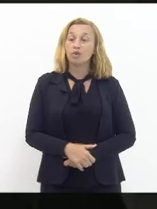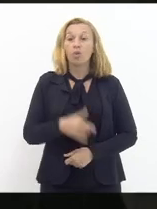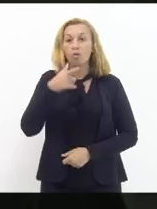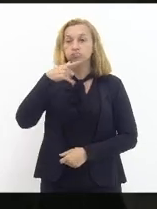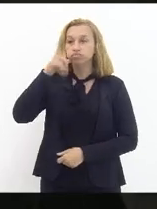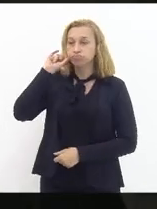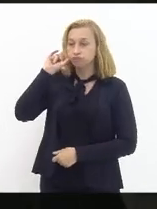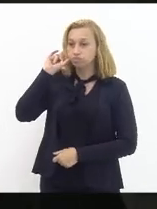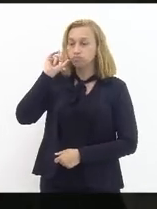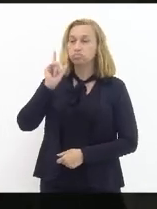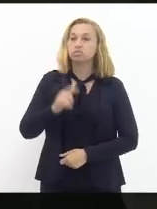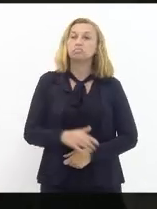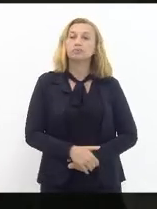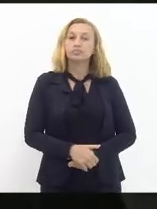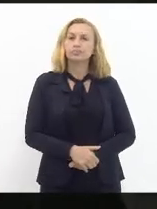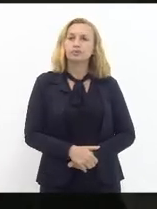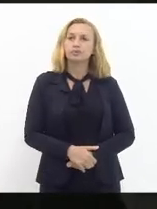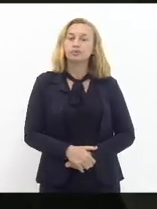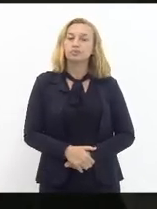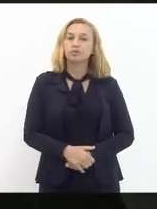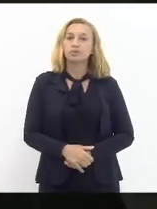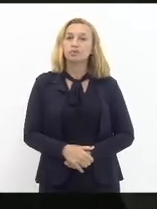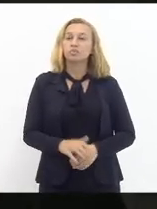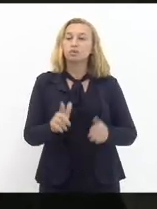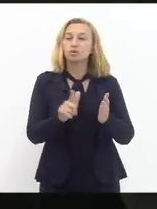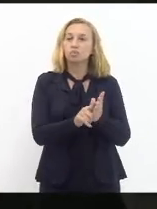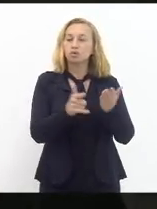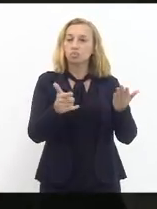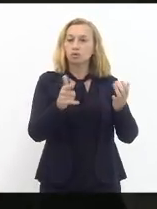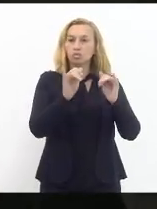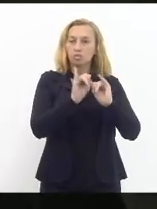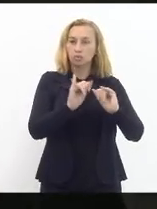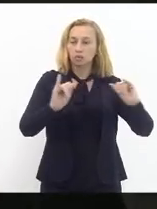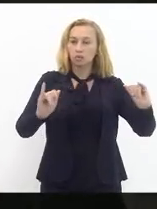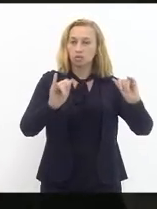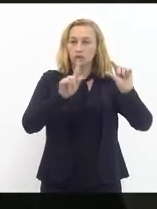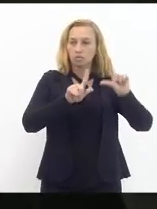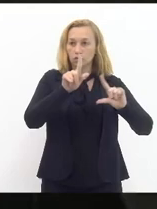Ontem, os jornais anunciaram